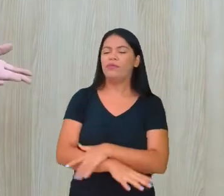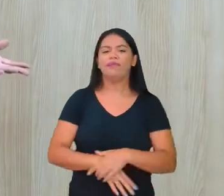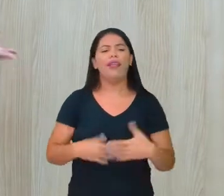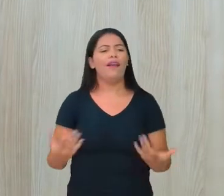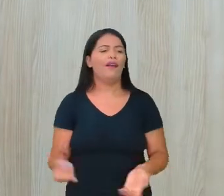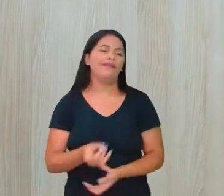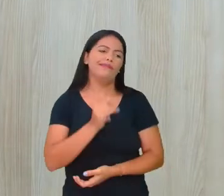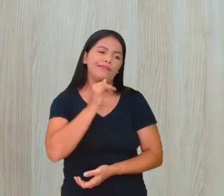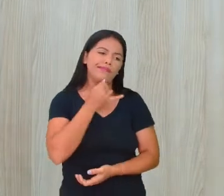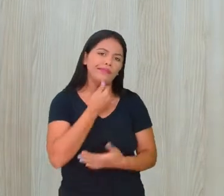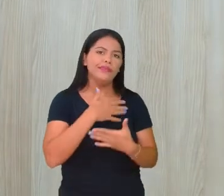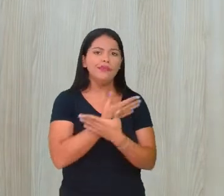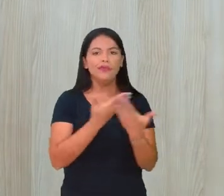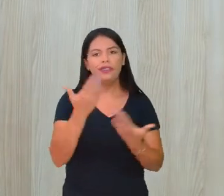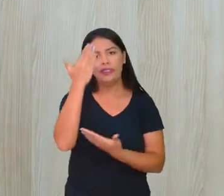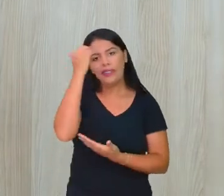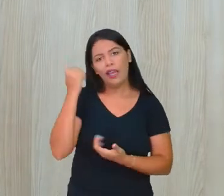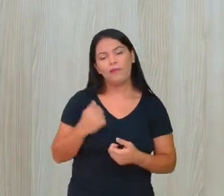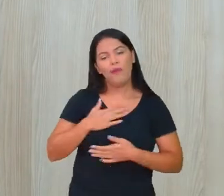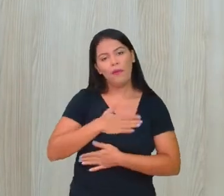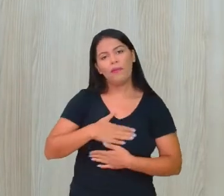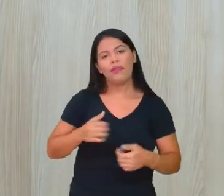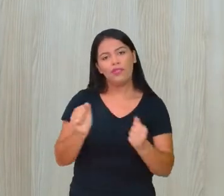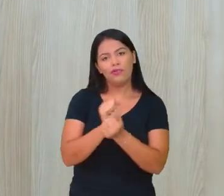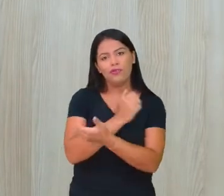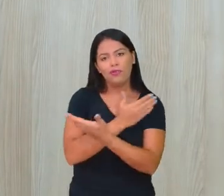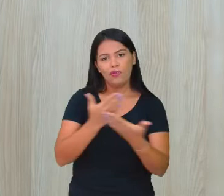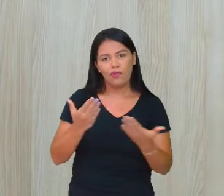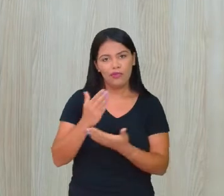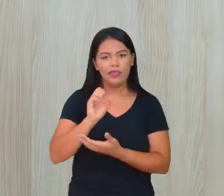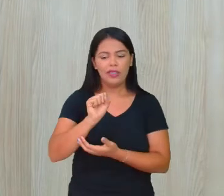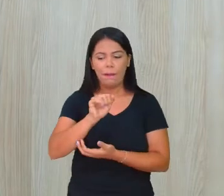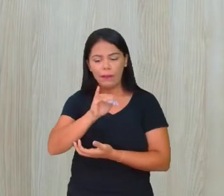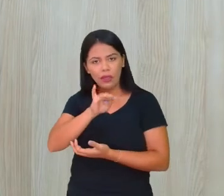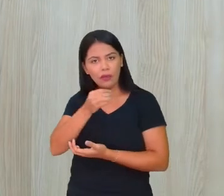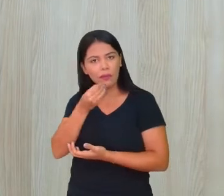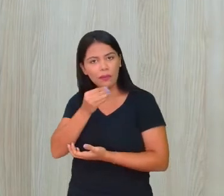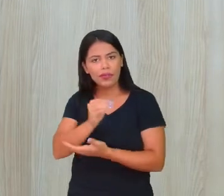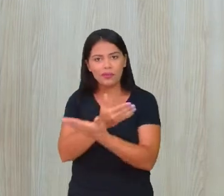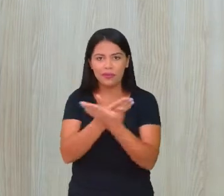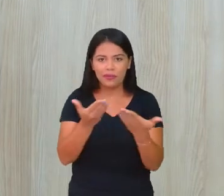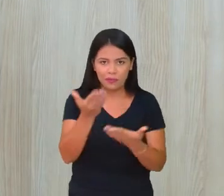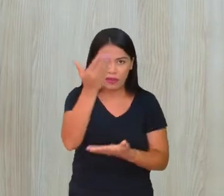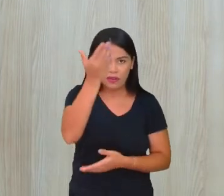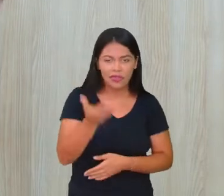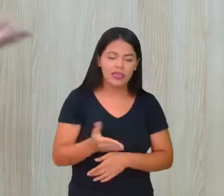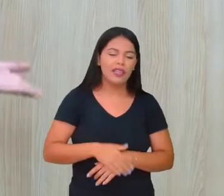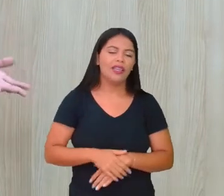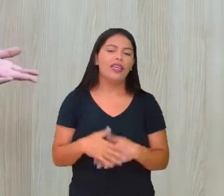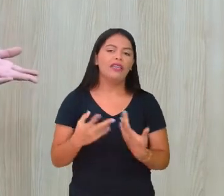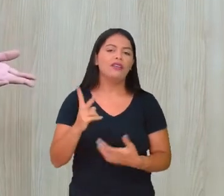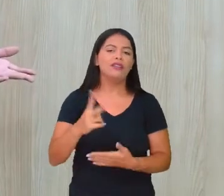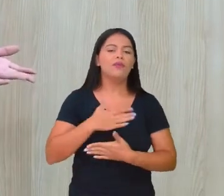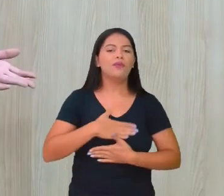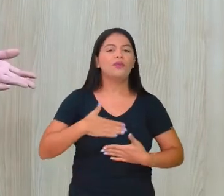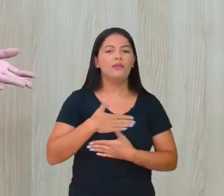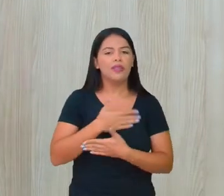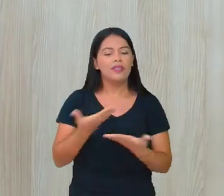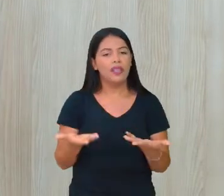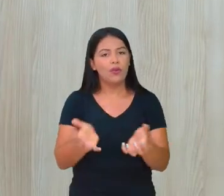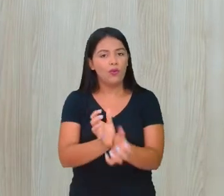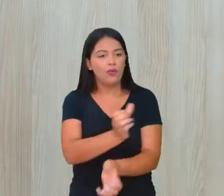vocês sabem, gente, foi um prazer estar aqui. Um beijo sabendo que estava aqui durante a aula, espero. Como sempre, foi um prazer estar aqui, sexto